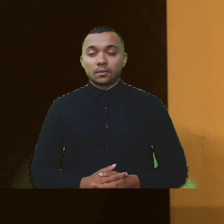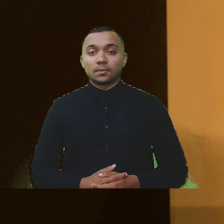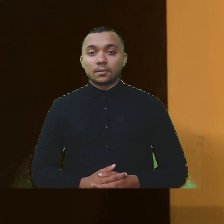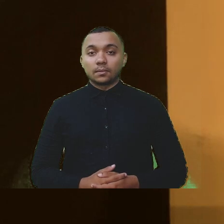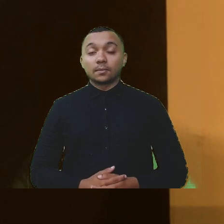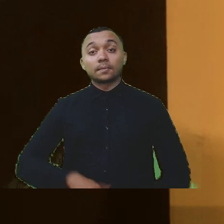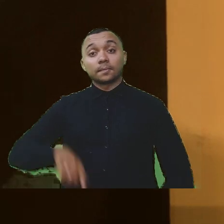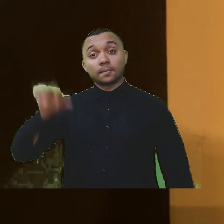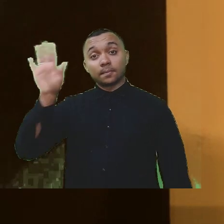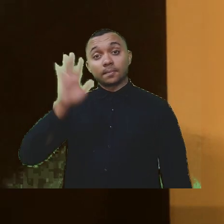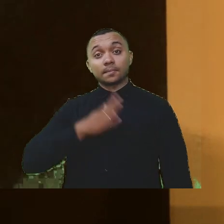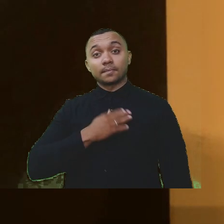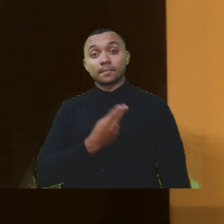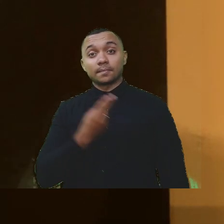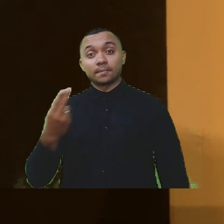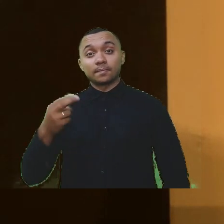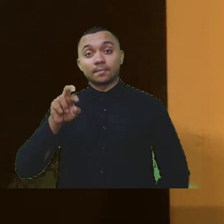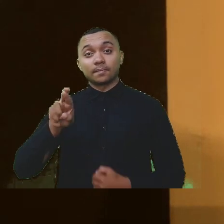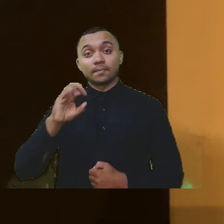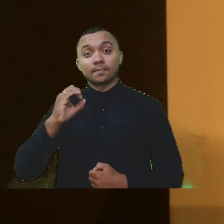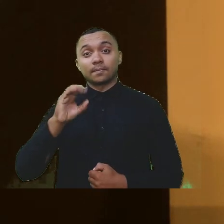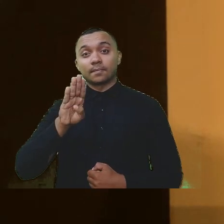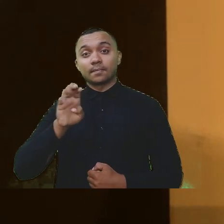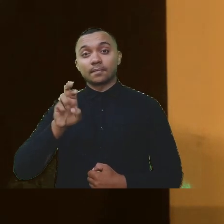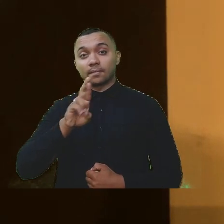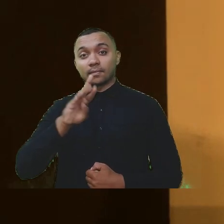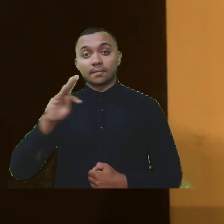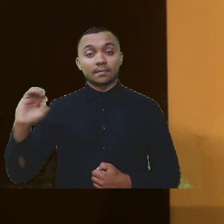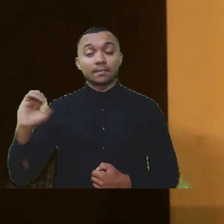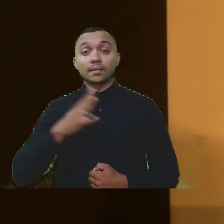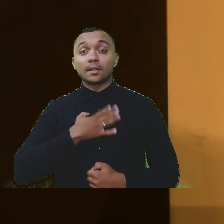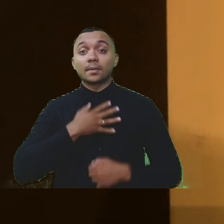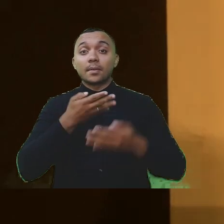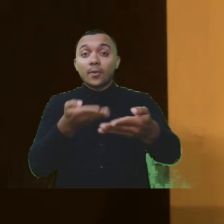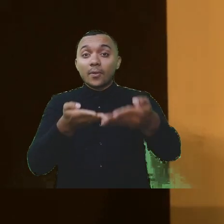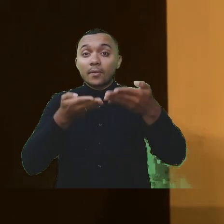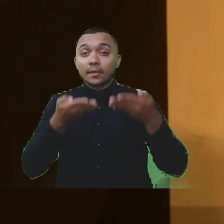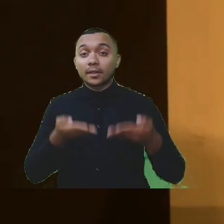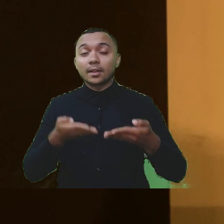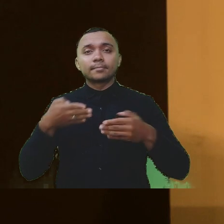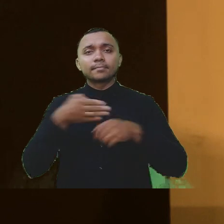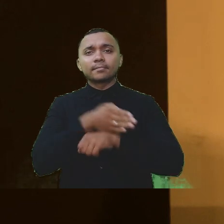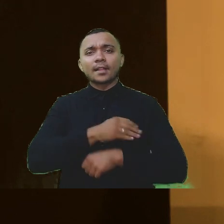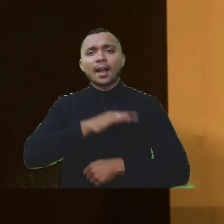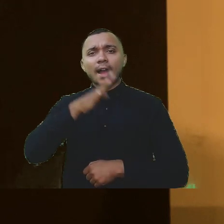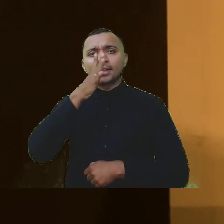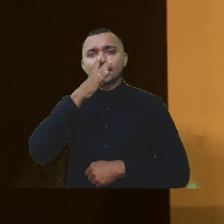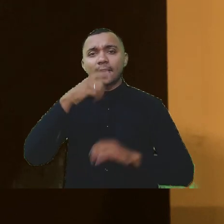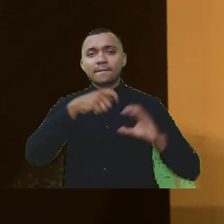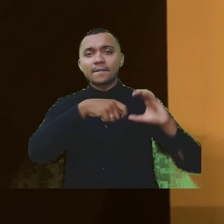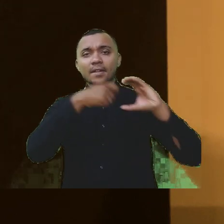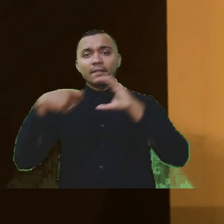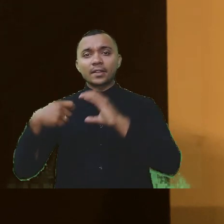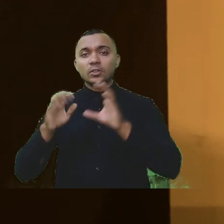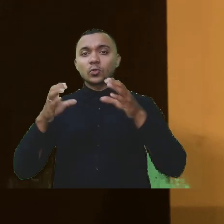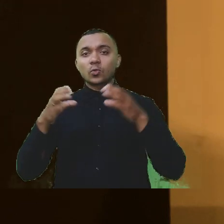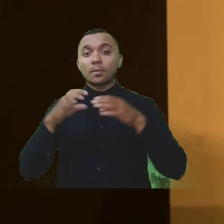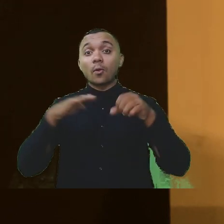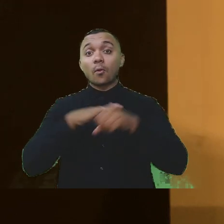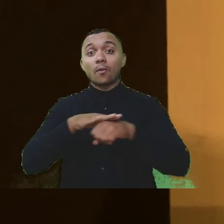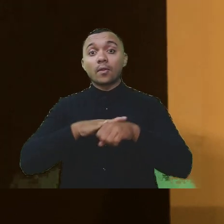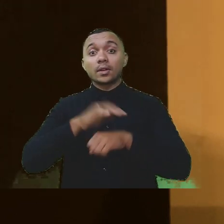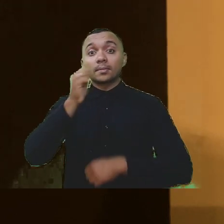Olá, eu sou o Roberto Maciel. Estou aqui para lhe convidar, a partir de agora, para acompanhar os episódios do Fórum